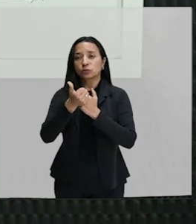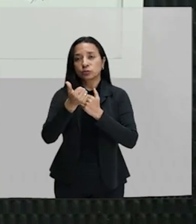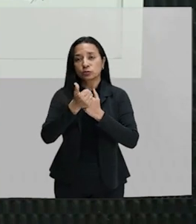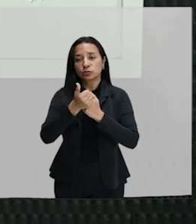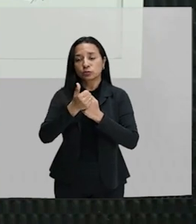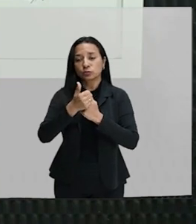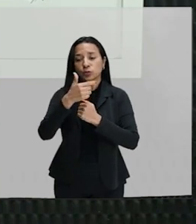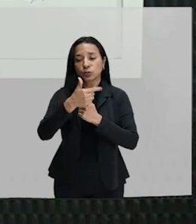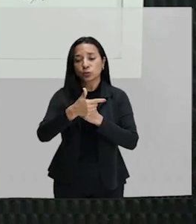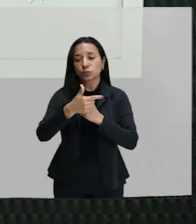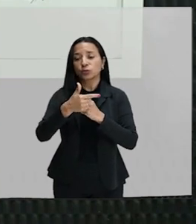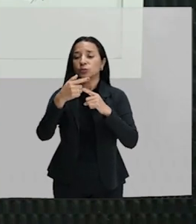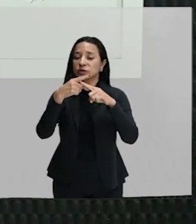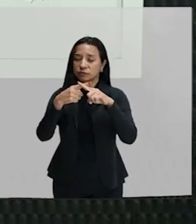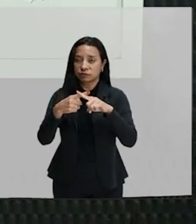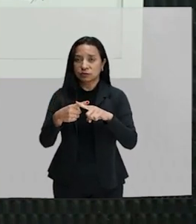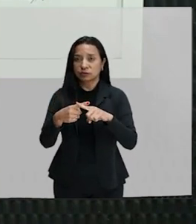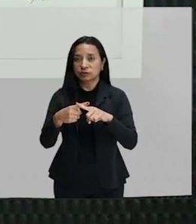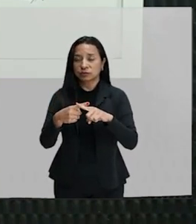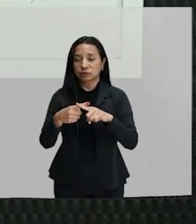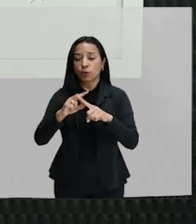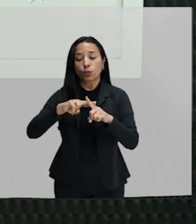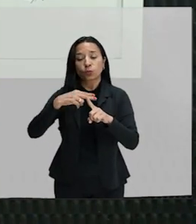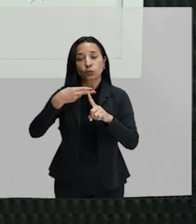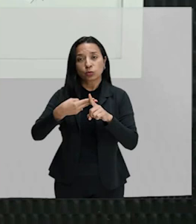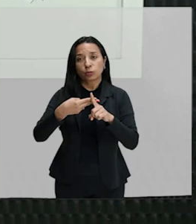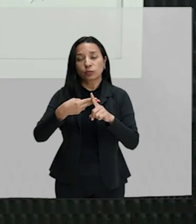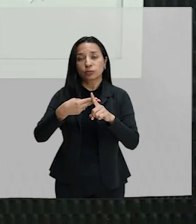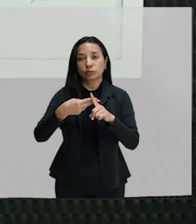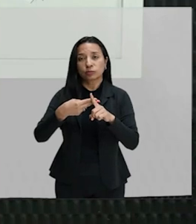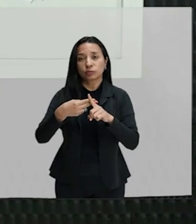a temperatura em cel então vai ficar assim